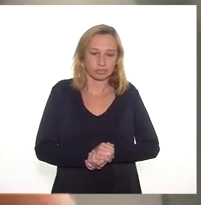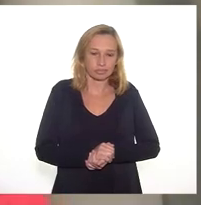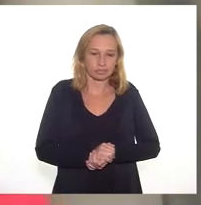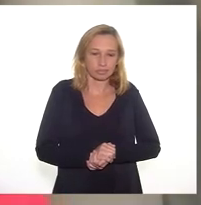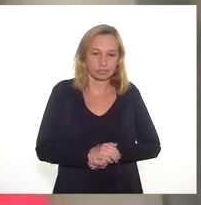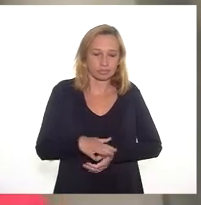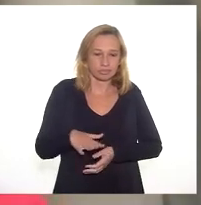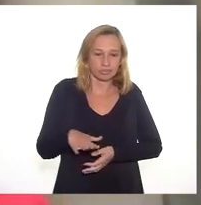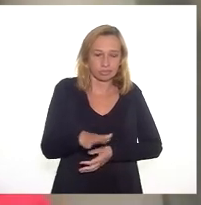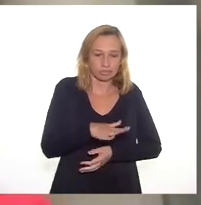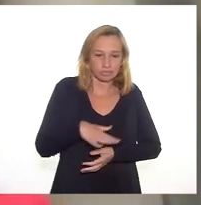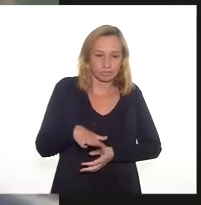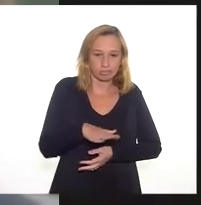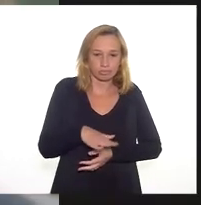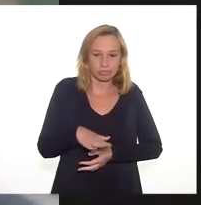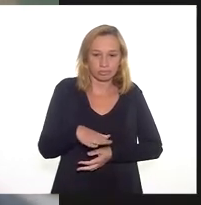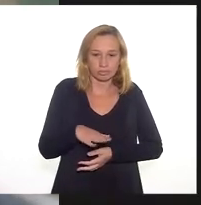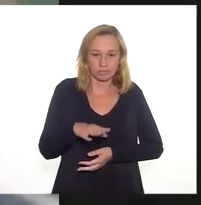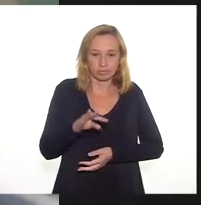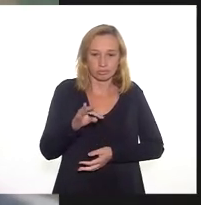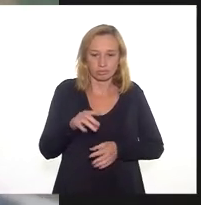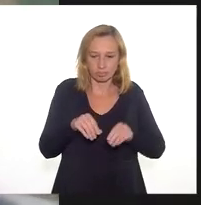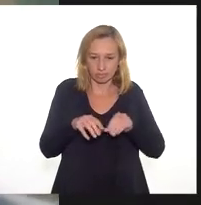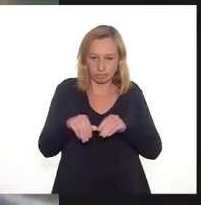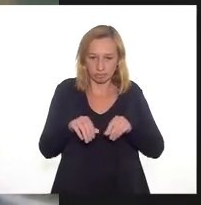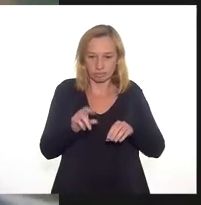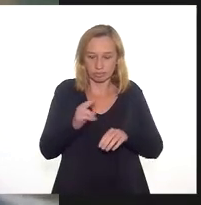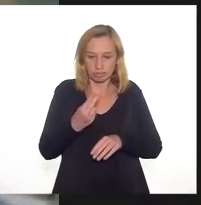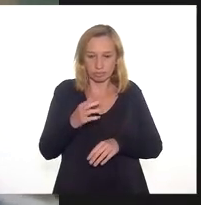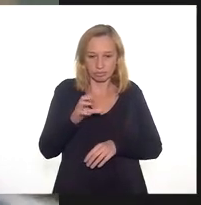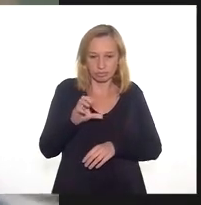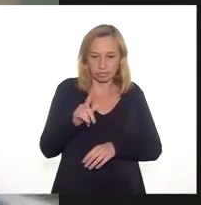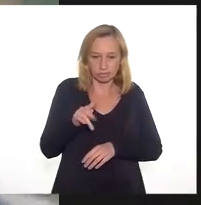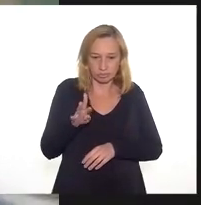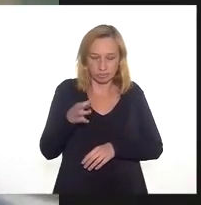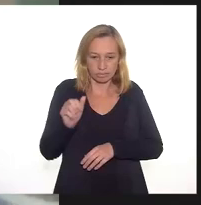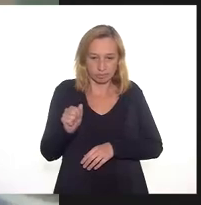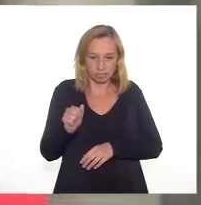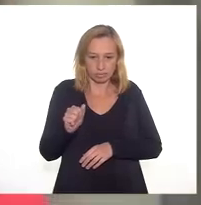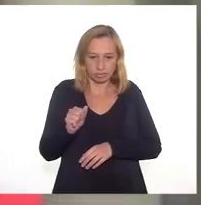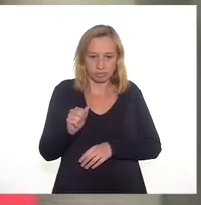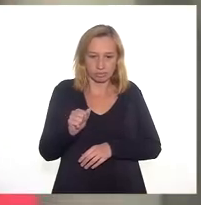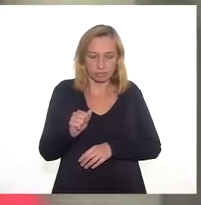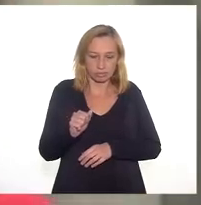grama? É de grama, querido.